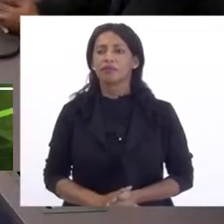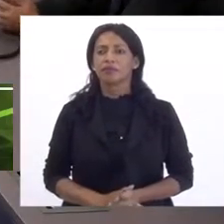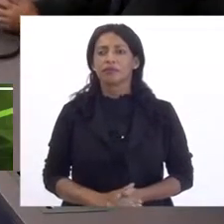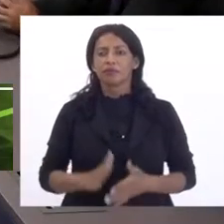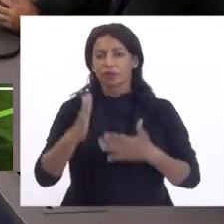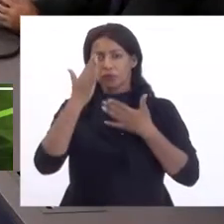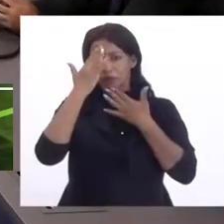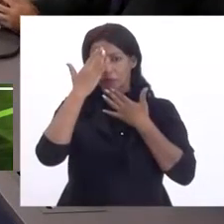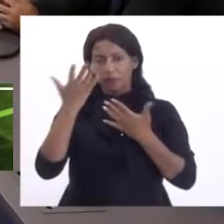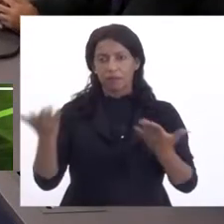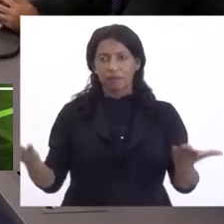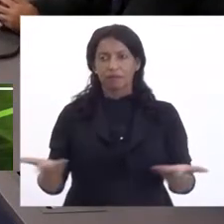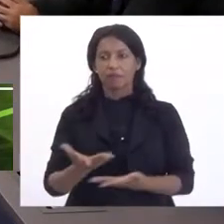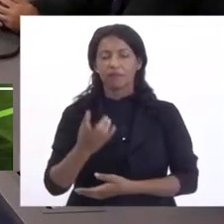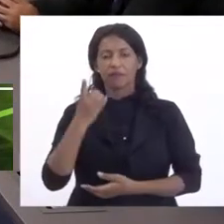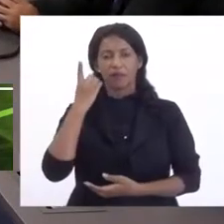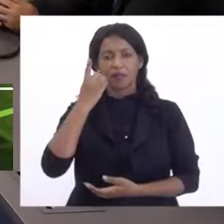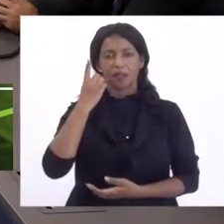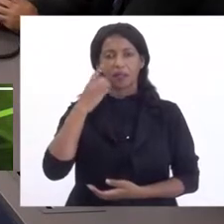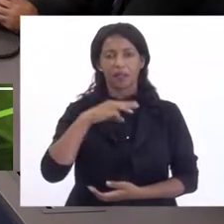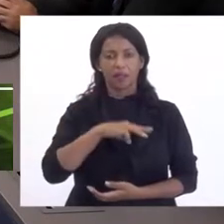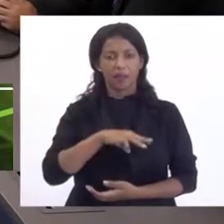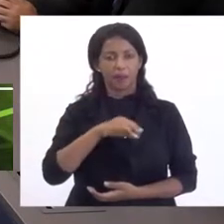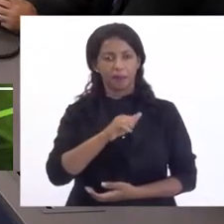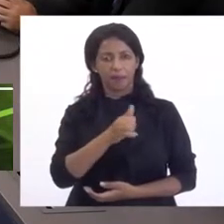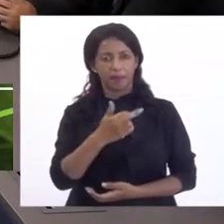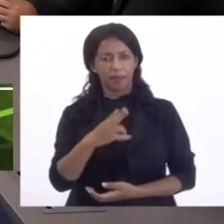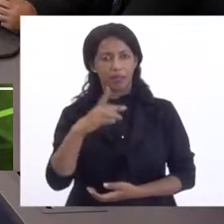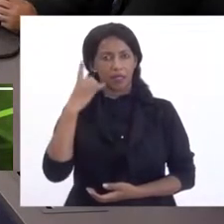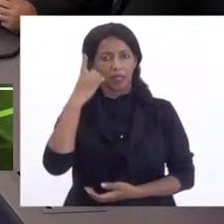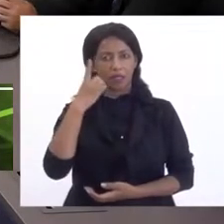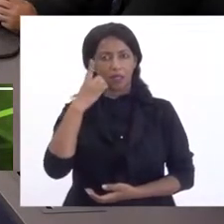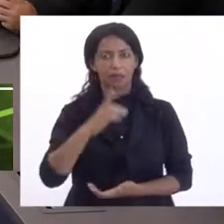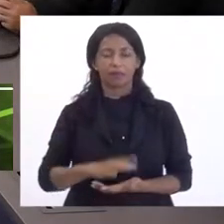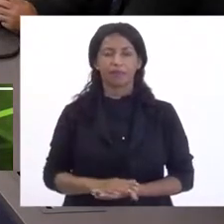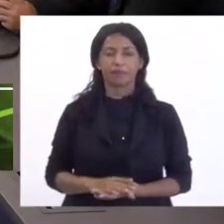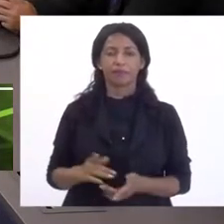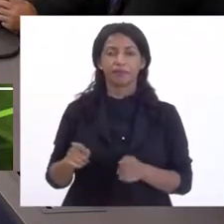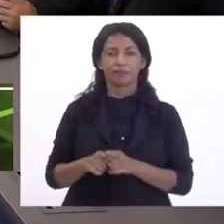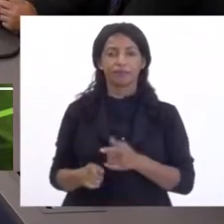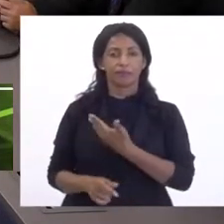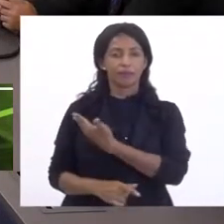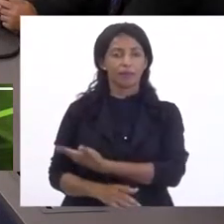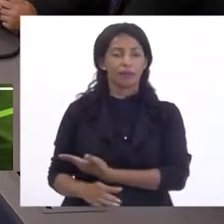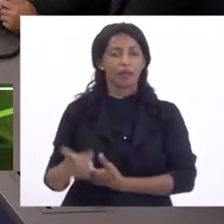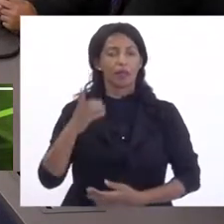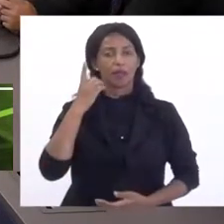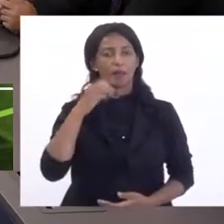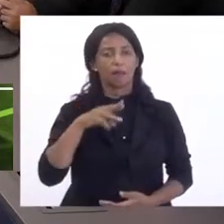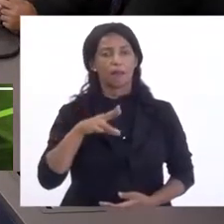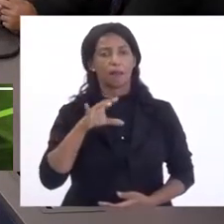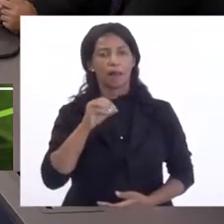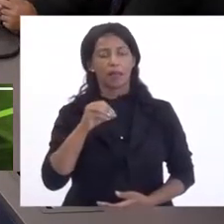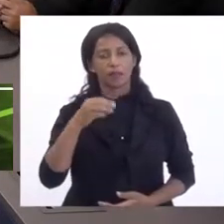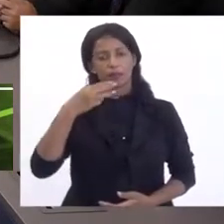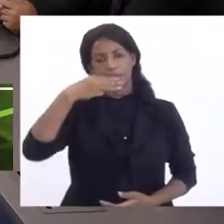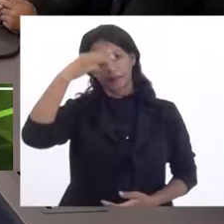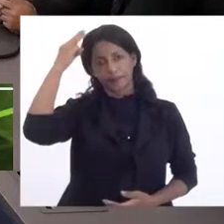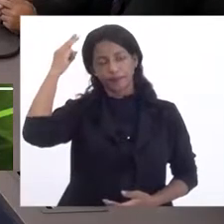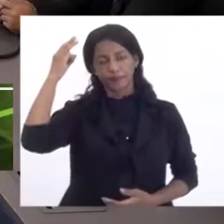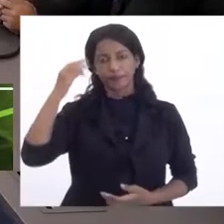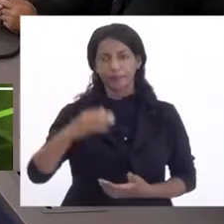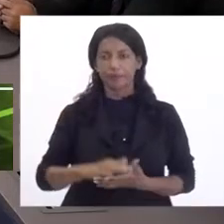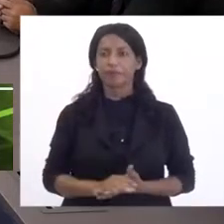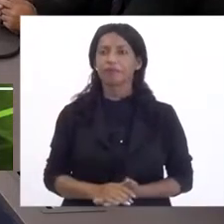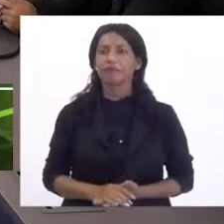Quero registrar a presença do deputado Marcos Mille e do deputado Márcio Pacheco. Agora eu